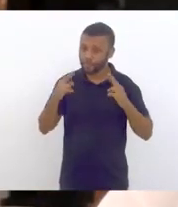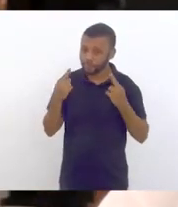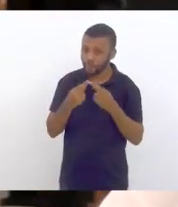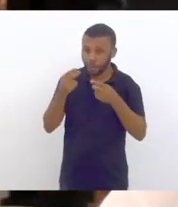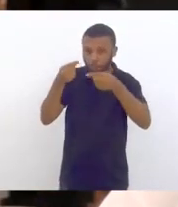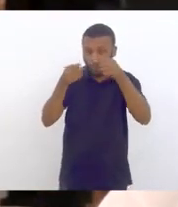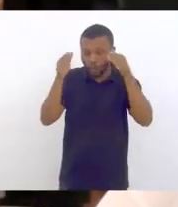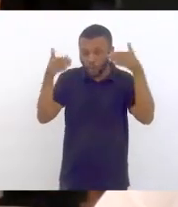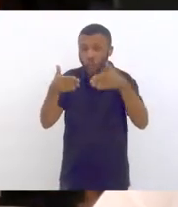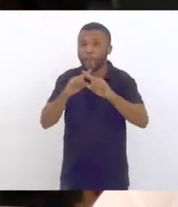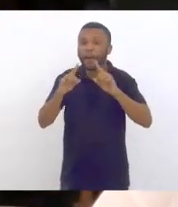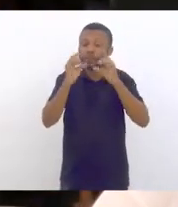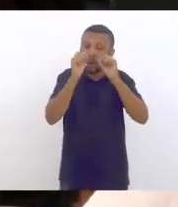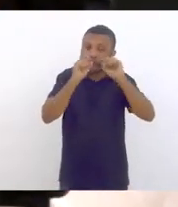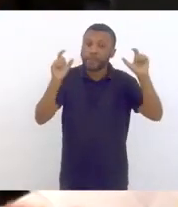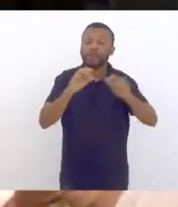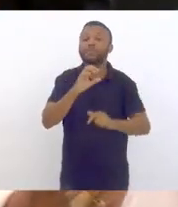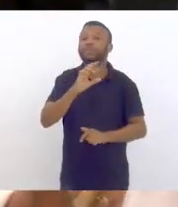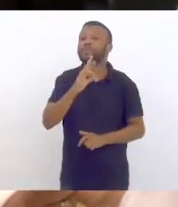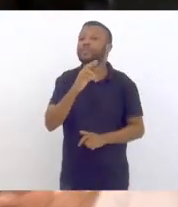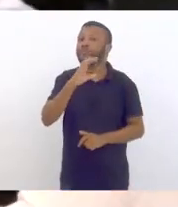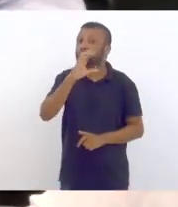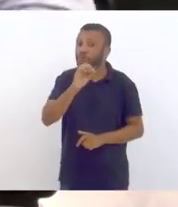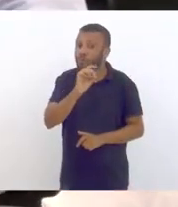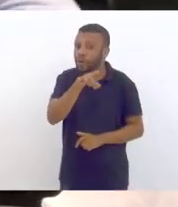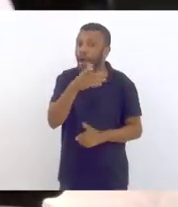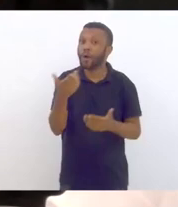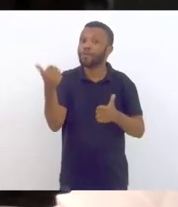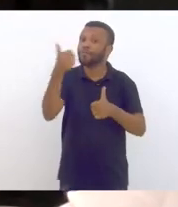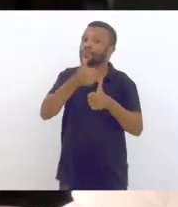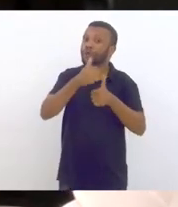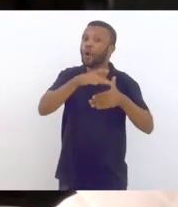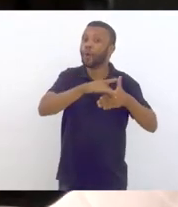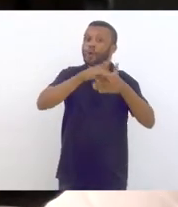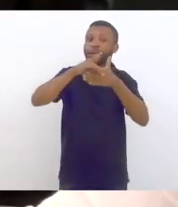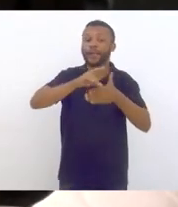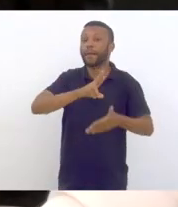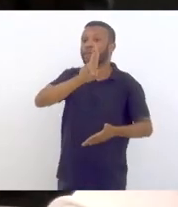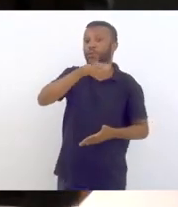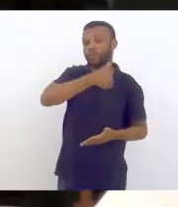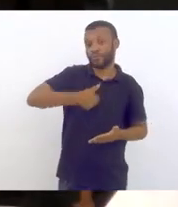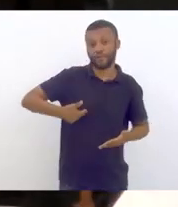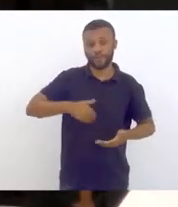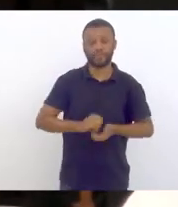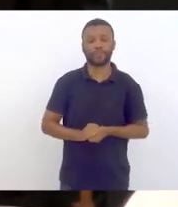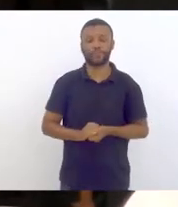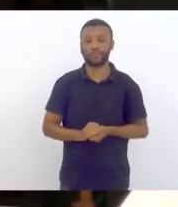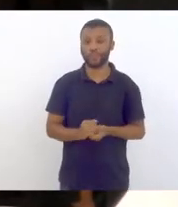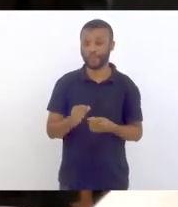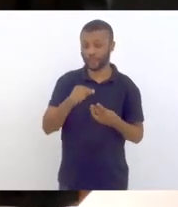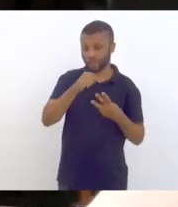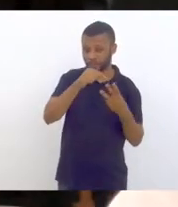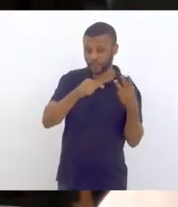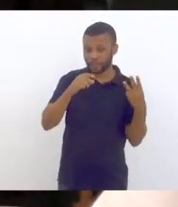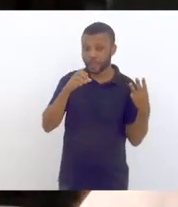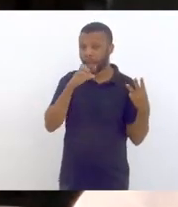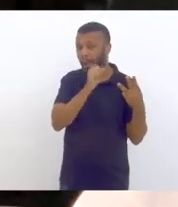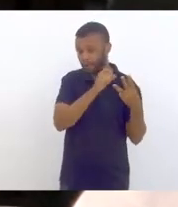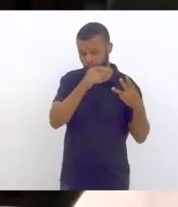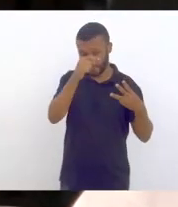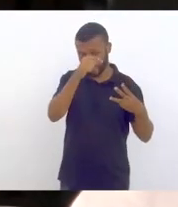chamar atenção do Chico Machado meu querido colega agora líder do governo eh São dois dois aspectos ou três rapidamente primeiro